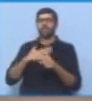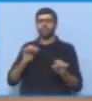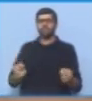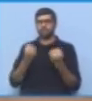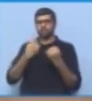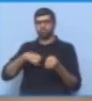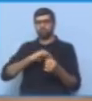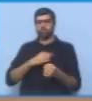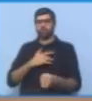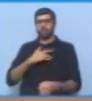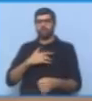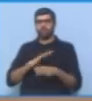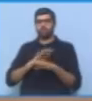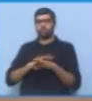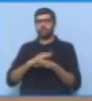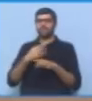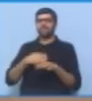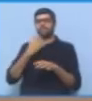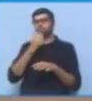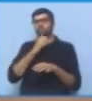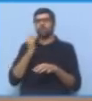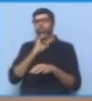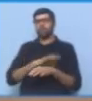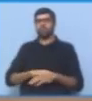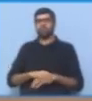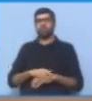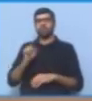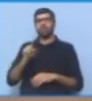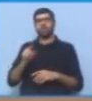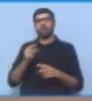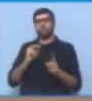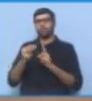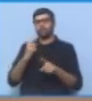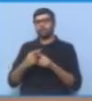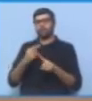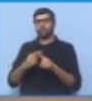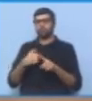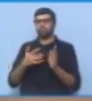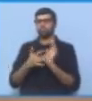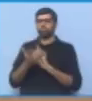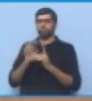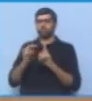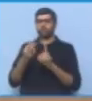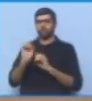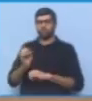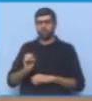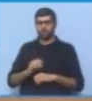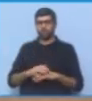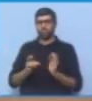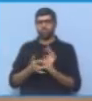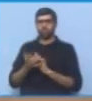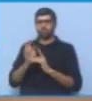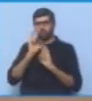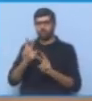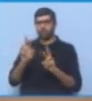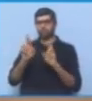Nós amamos porque temos a ilusão que não vamos sofrer. E esta era a perspectiva grega. Jesus não tem essa perspectiva. Jesus não olha para a